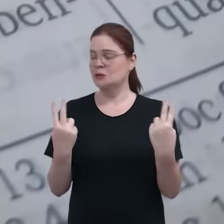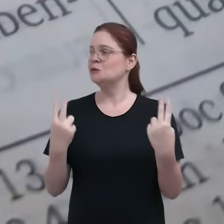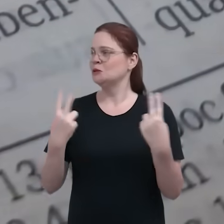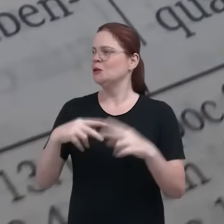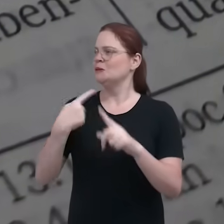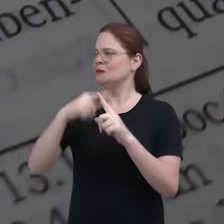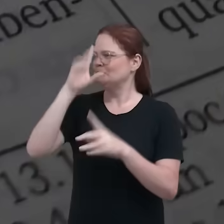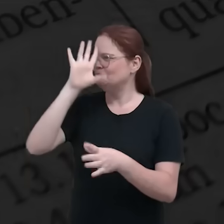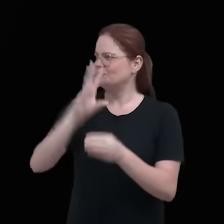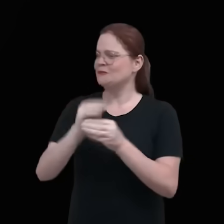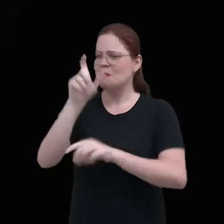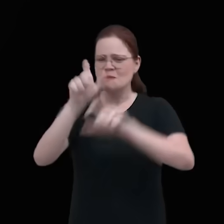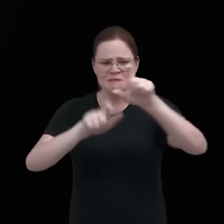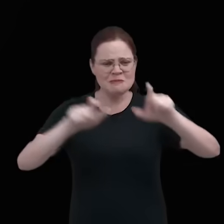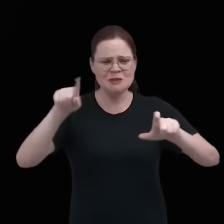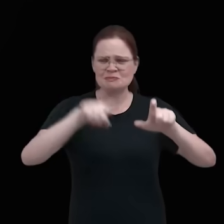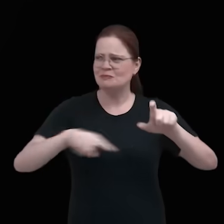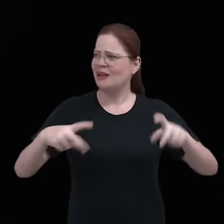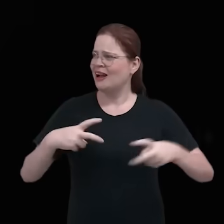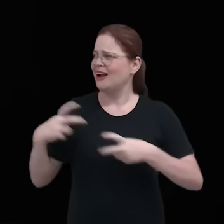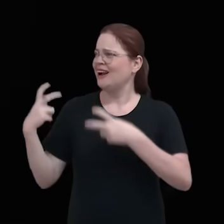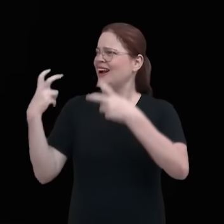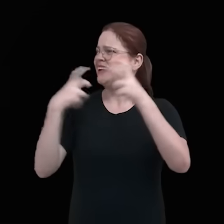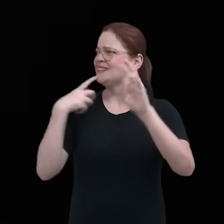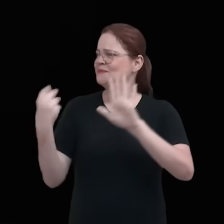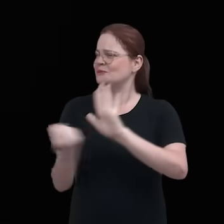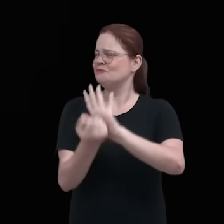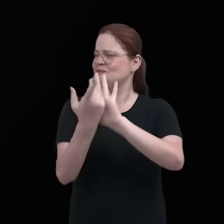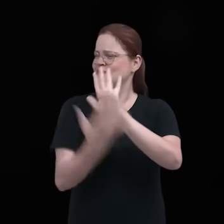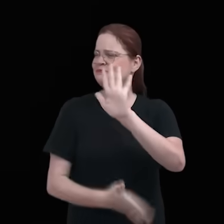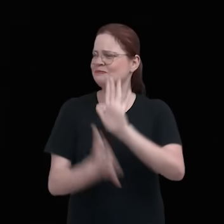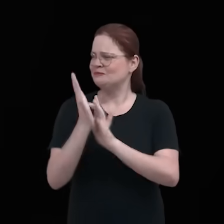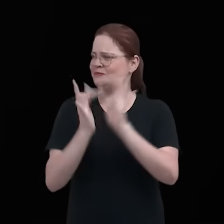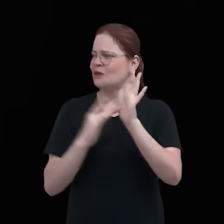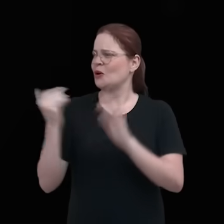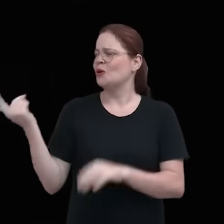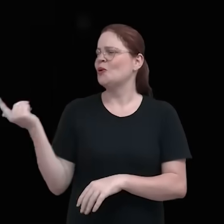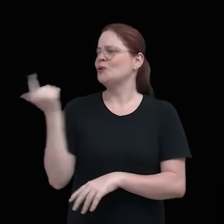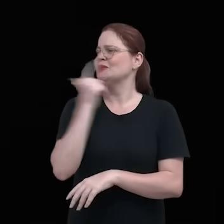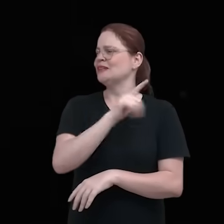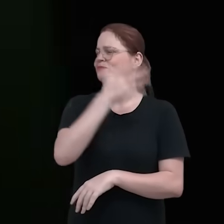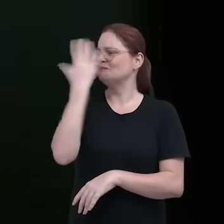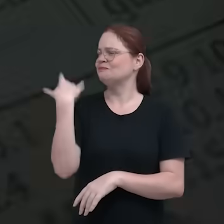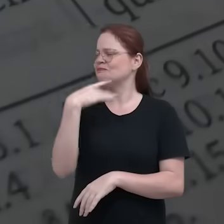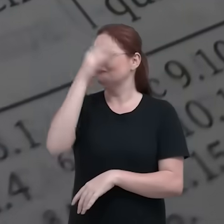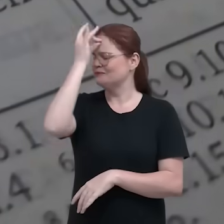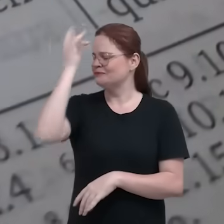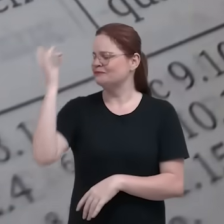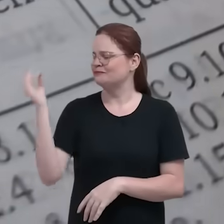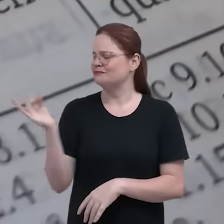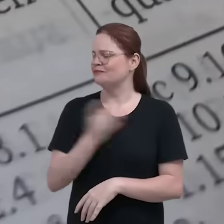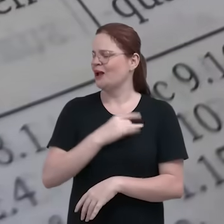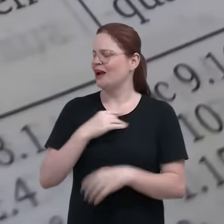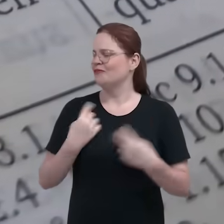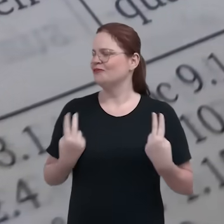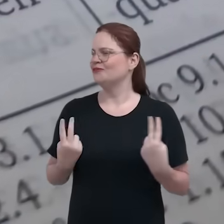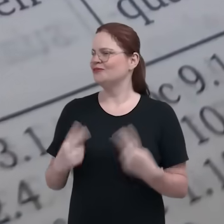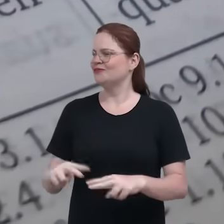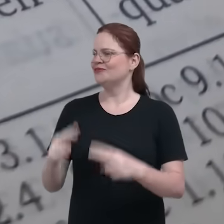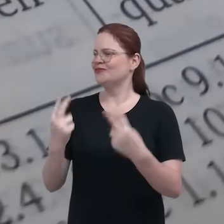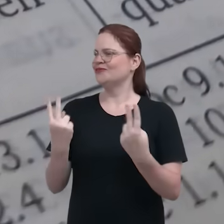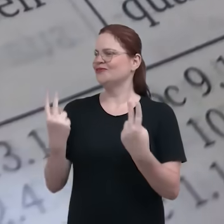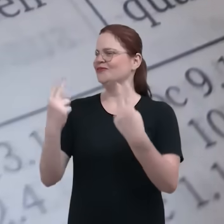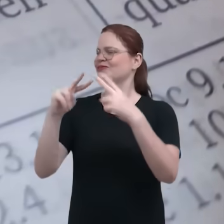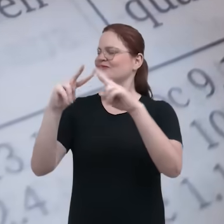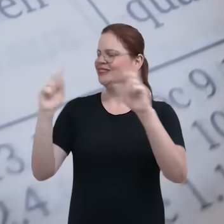Jesus. E quem tiver Teu sangue sobre si terá